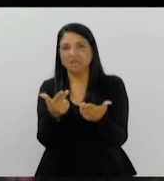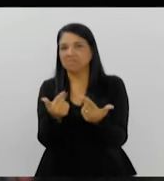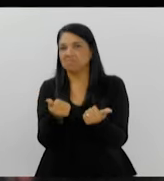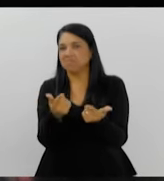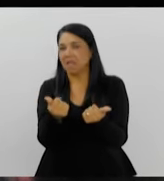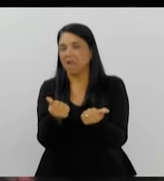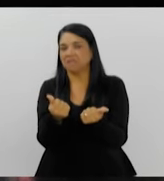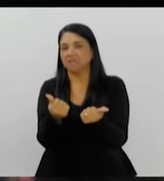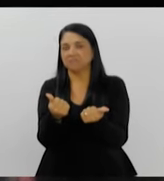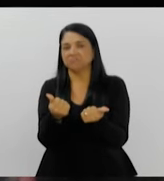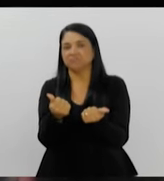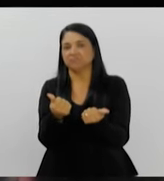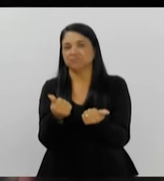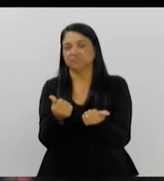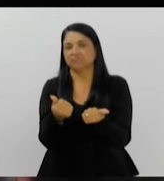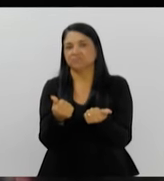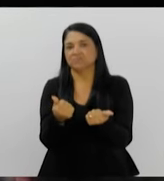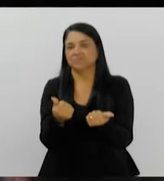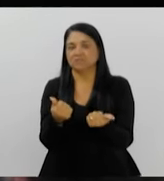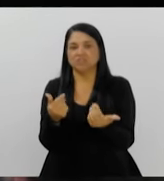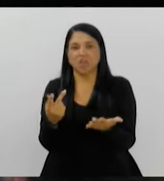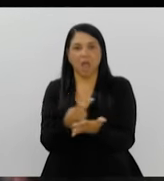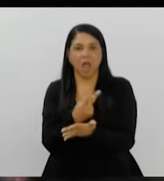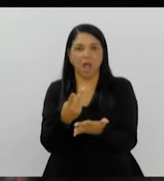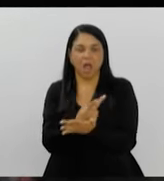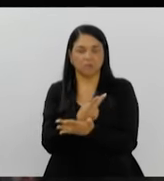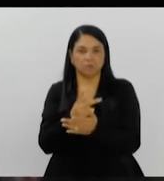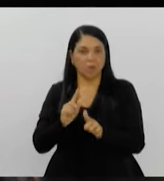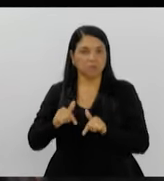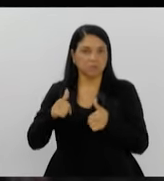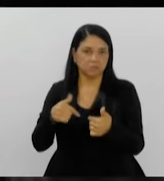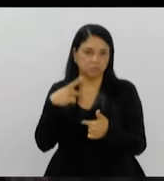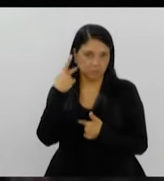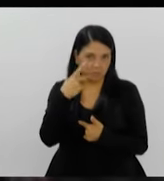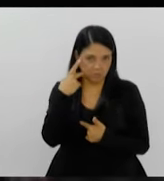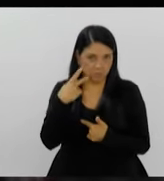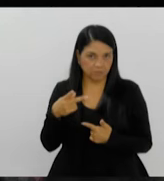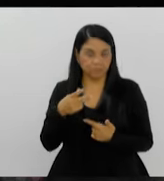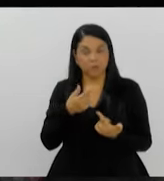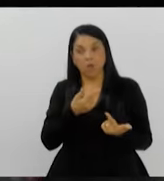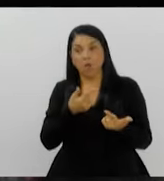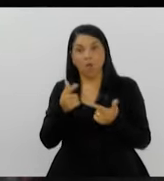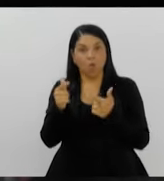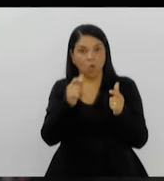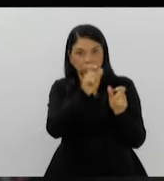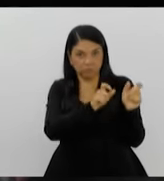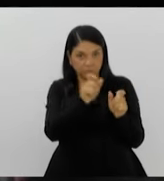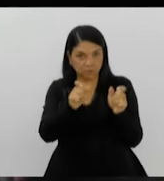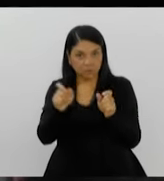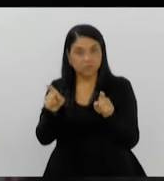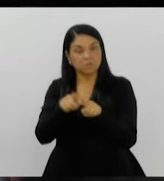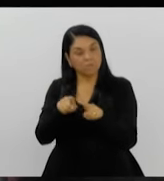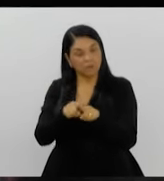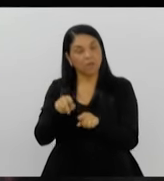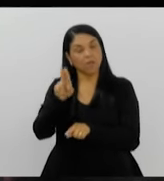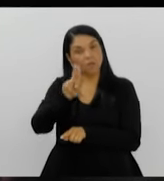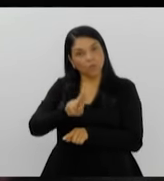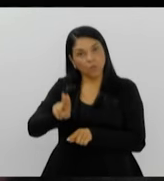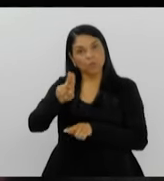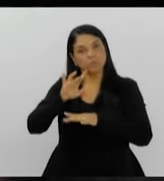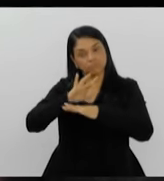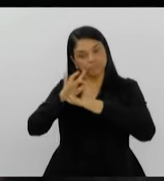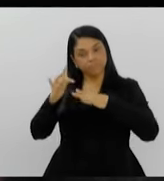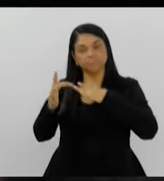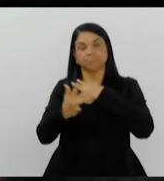conduta política dele e assim como outros também se utiliza das redes